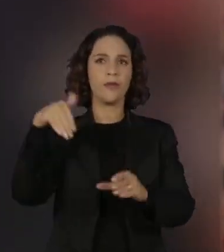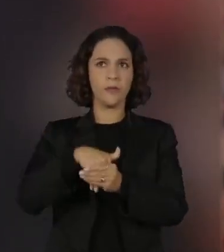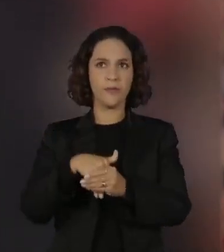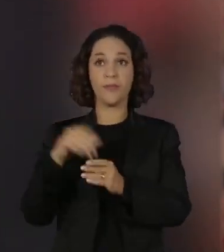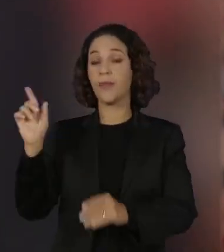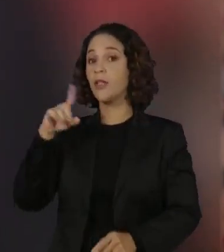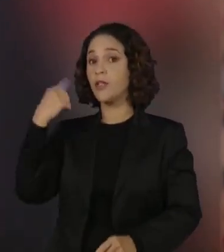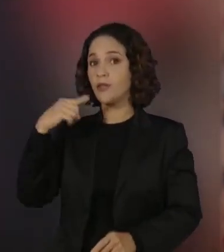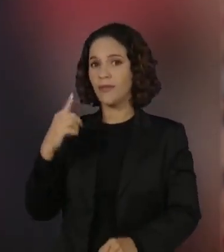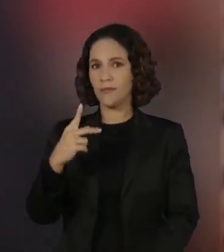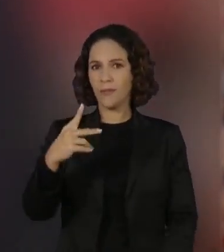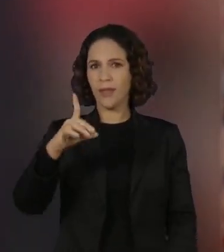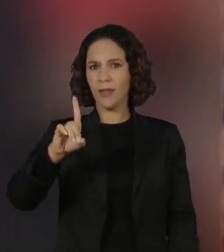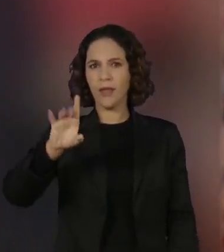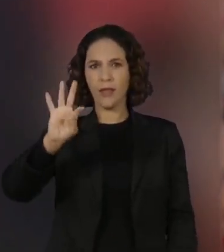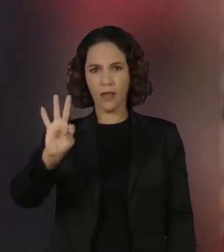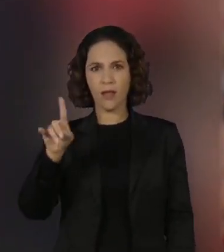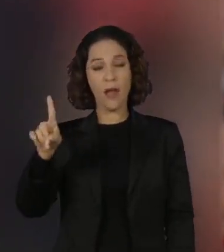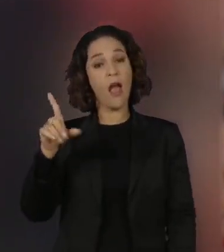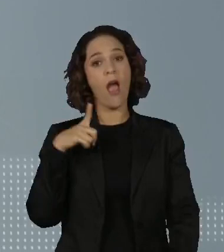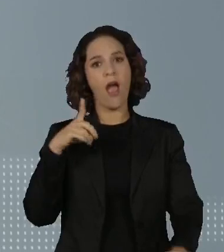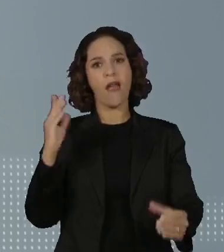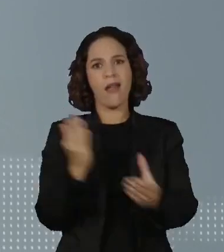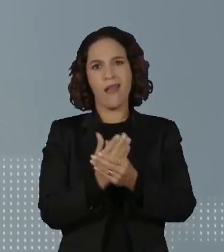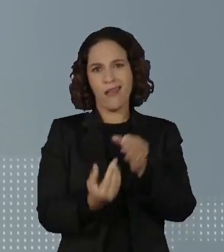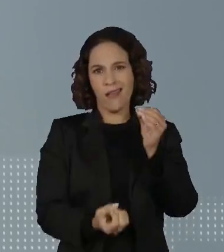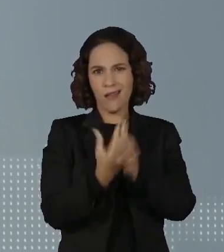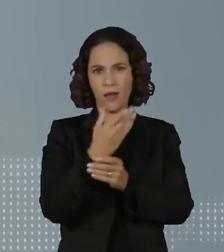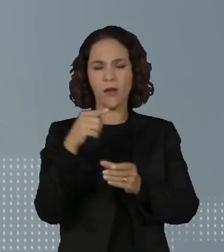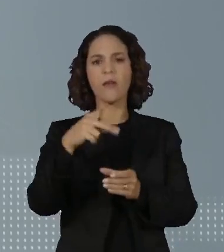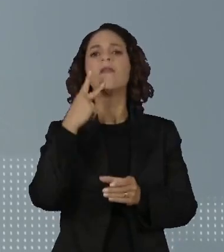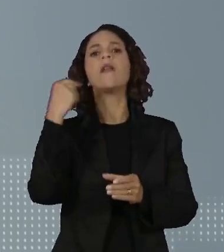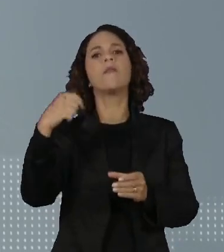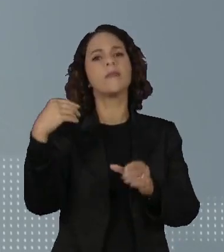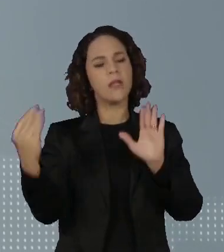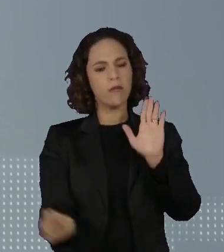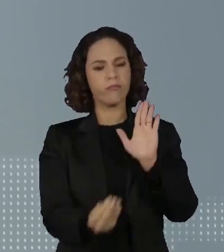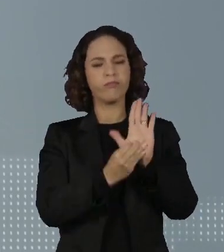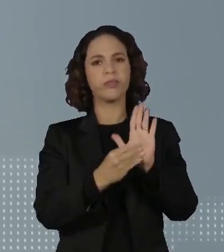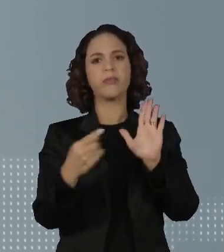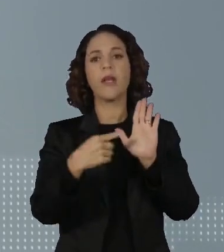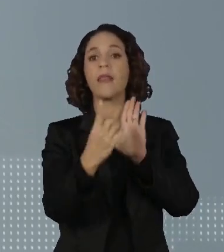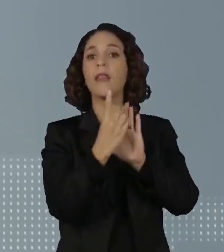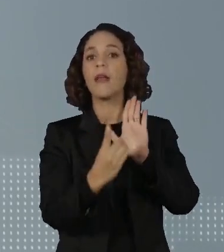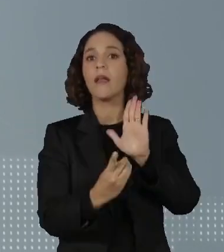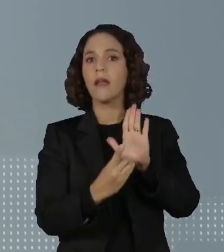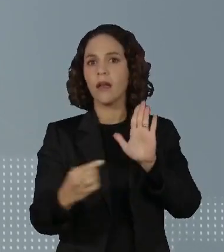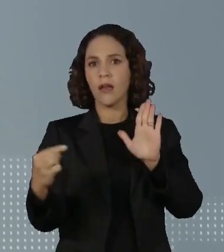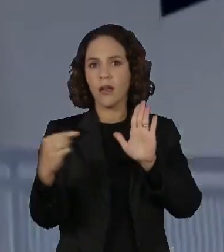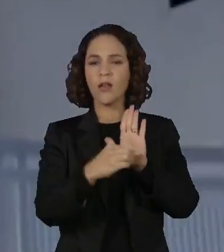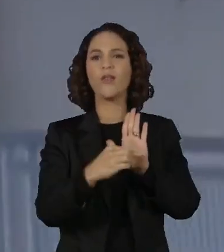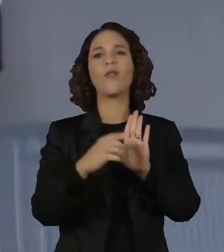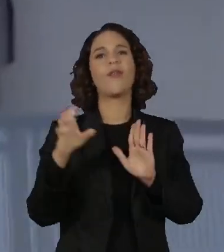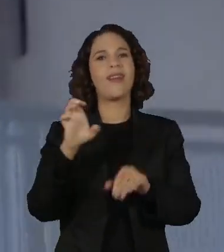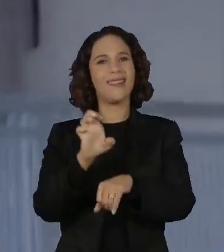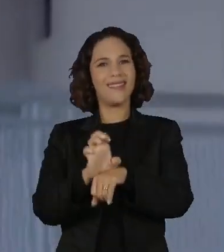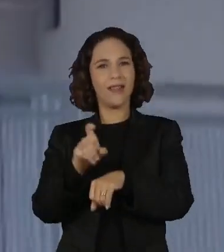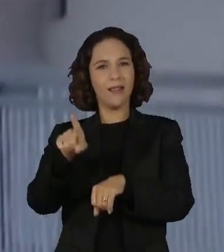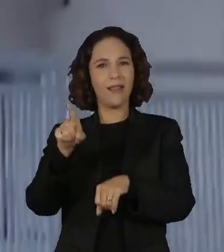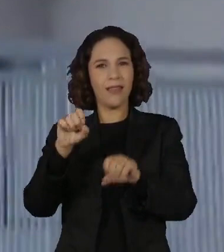o advogado do PDT autor da ação defendeu a inclusão da minuta do Decreto de estado de defesa